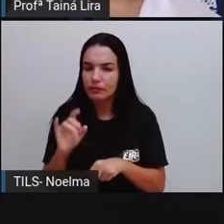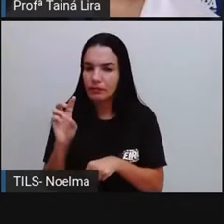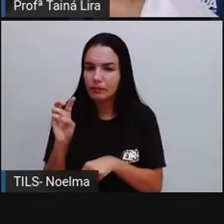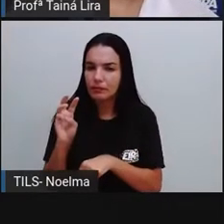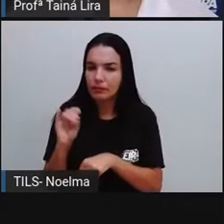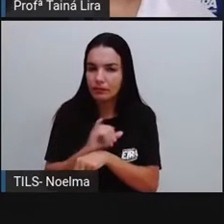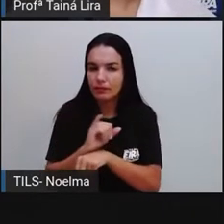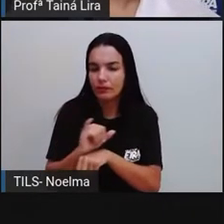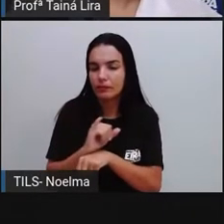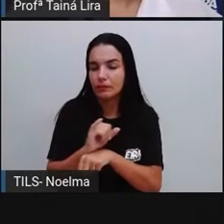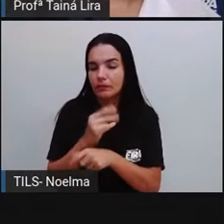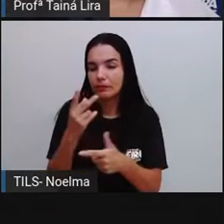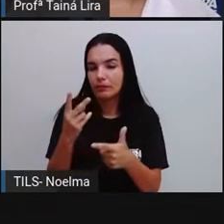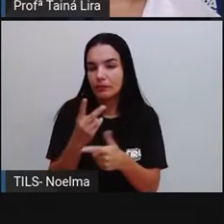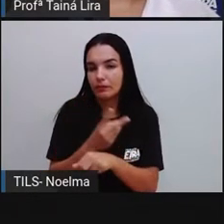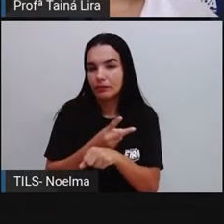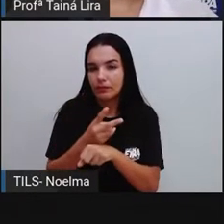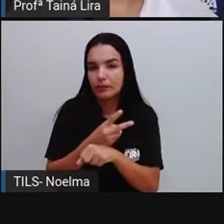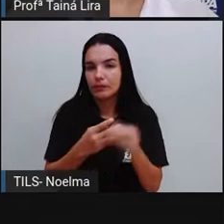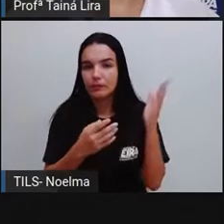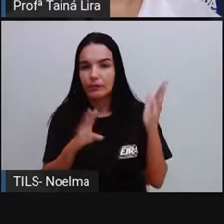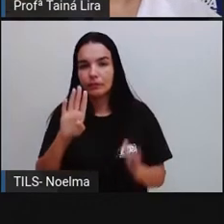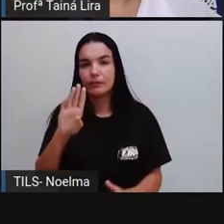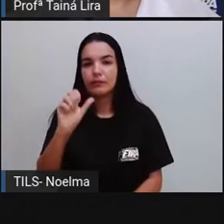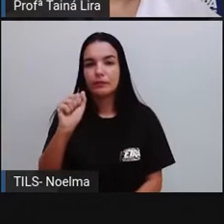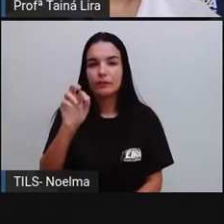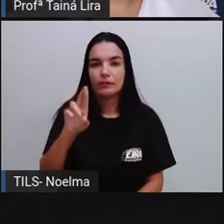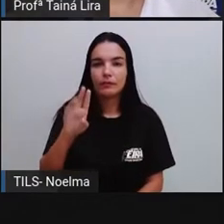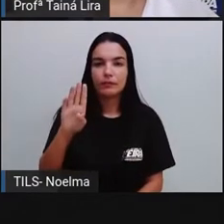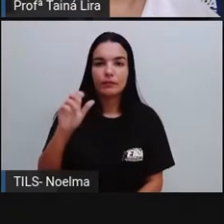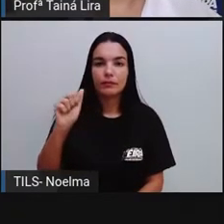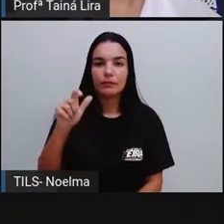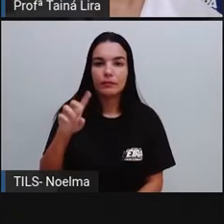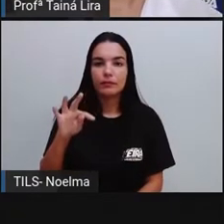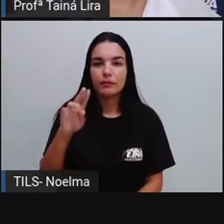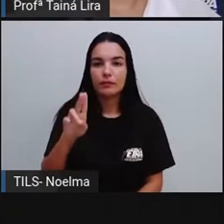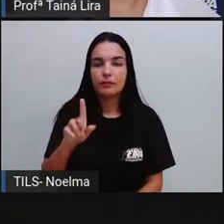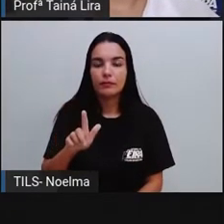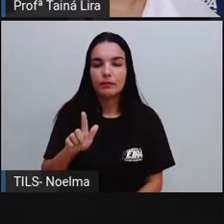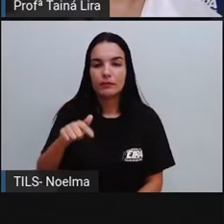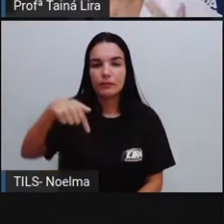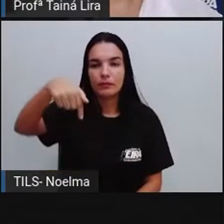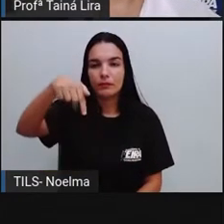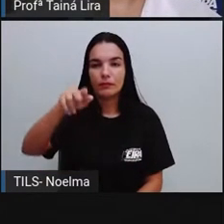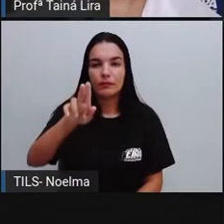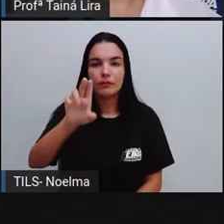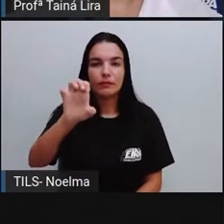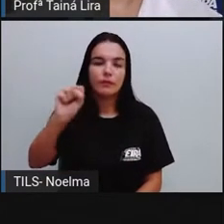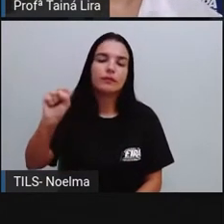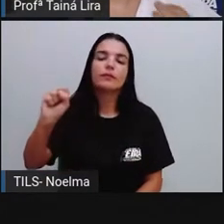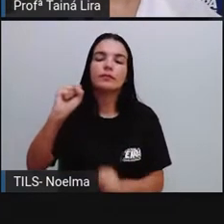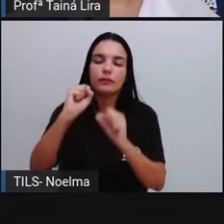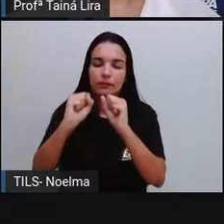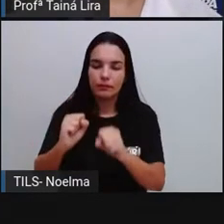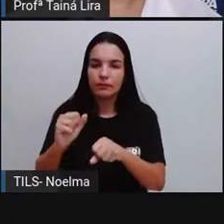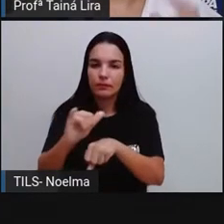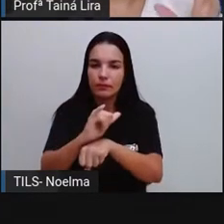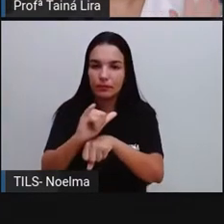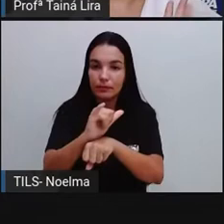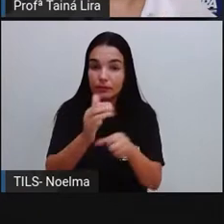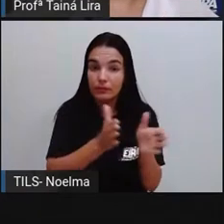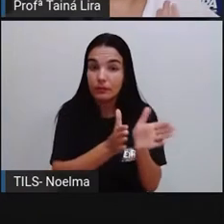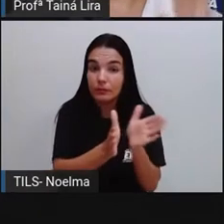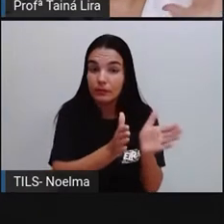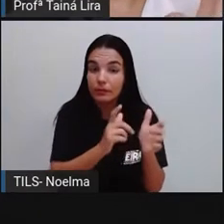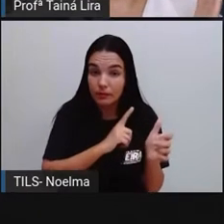No YouTube. Então, quem tiver aí acesso, puder assistir também, vai ver um monte